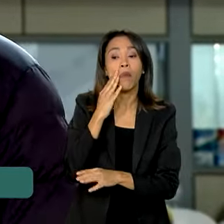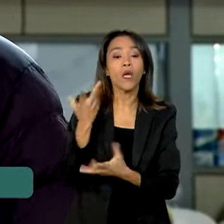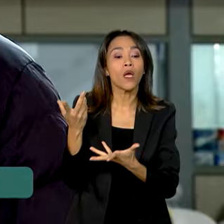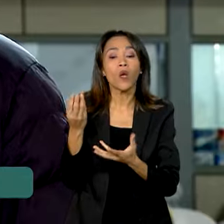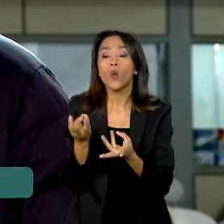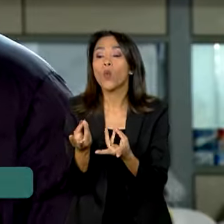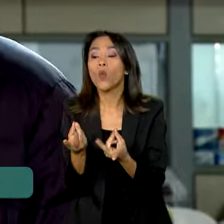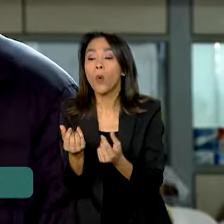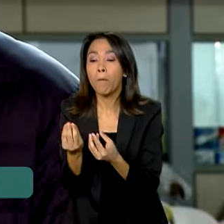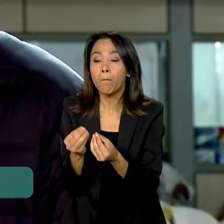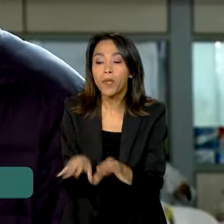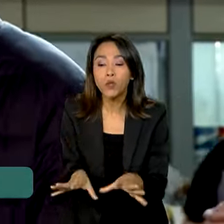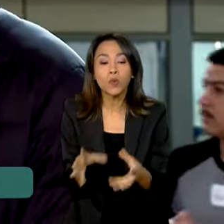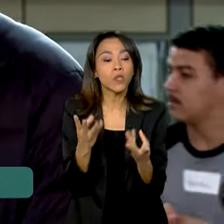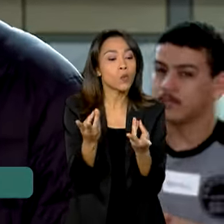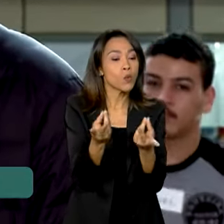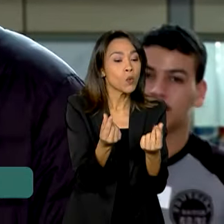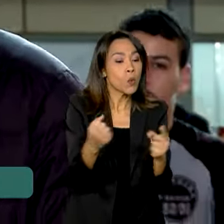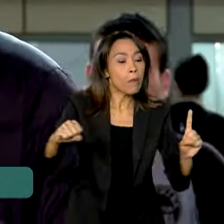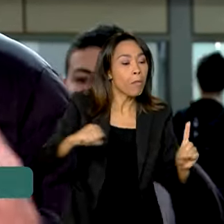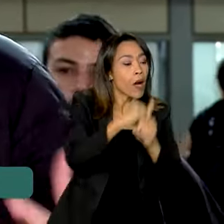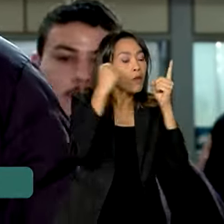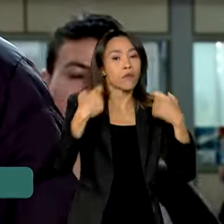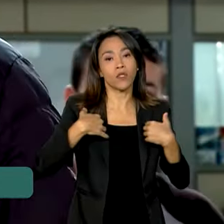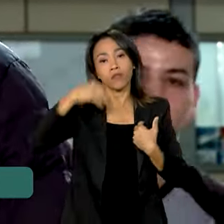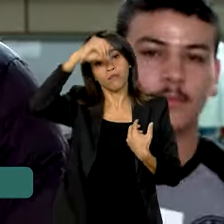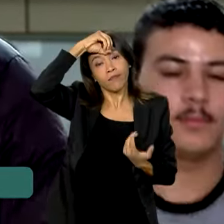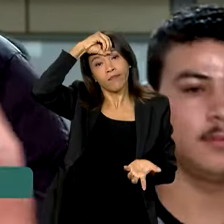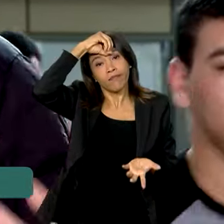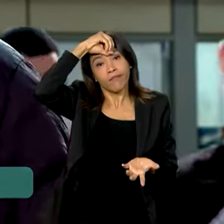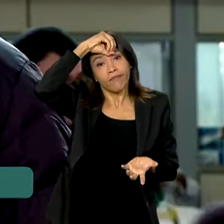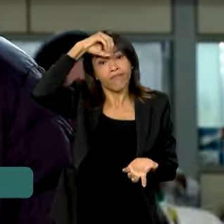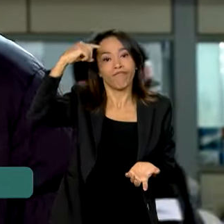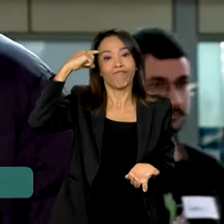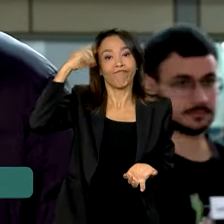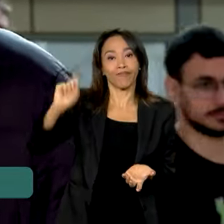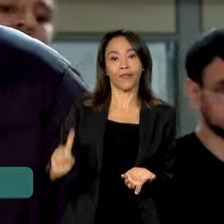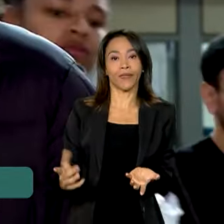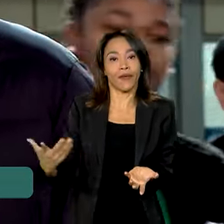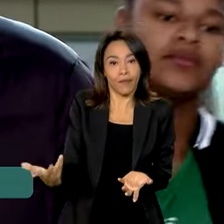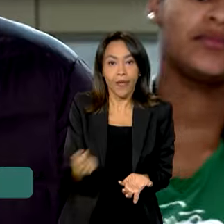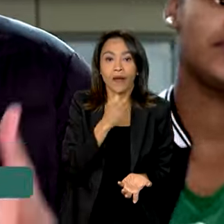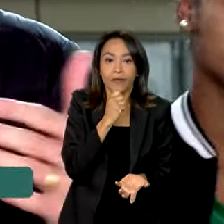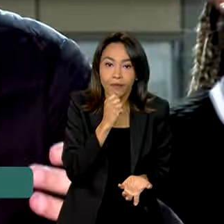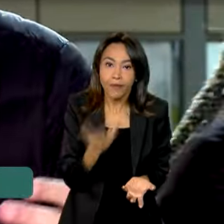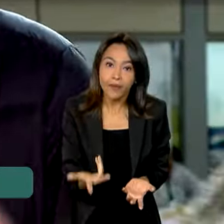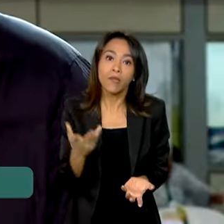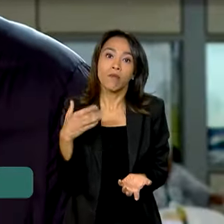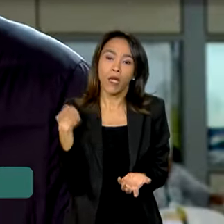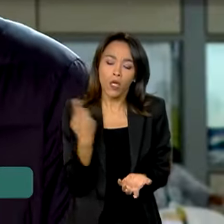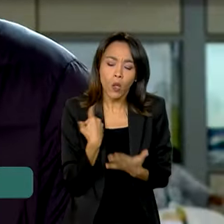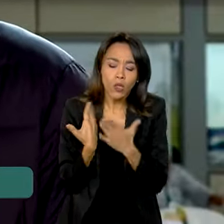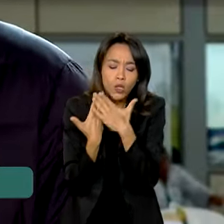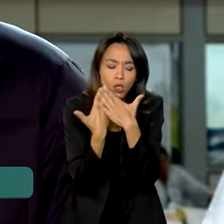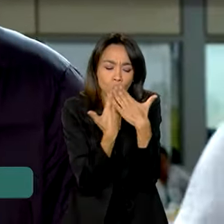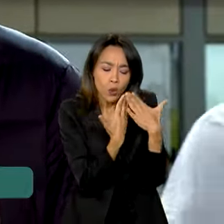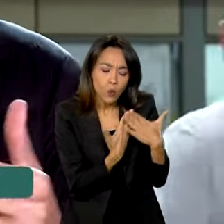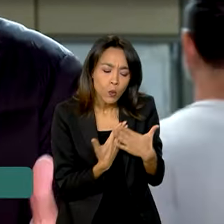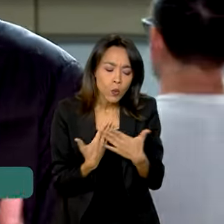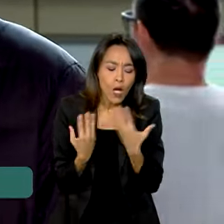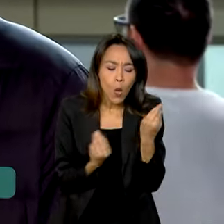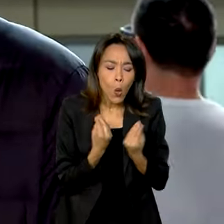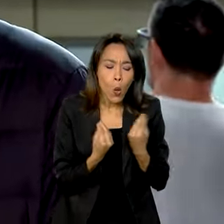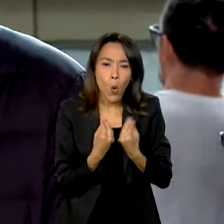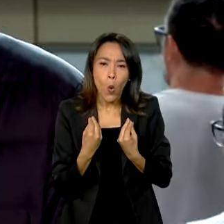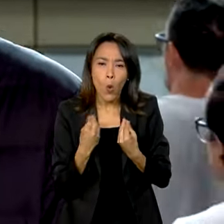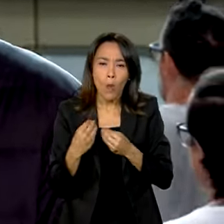os impactos que ainda são um pouco imensuráveis, o tamanho, a dimensão final disso, para a gente começar a estruturar um plano de